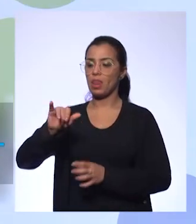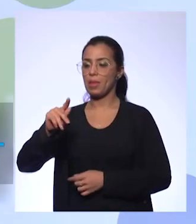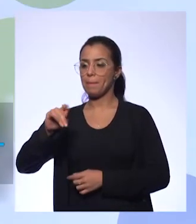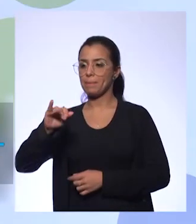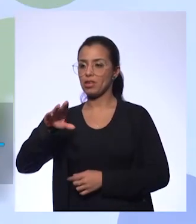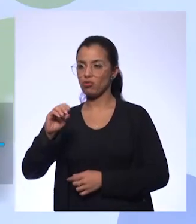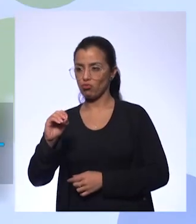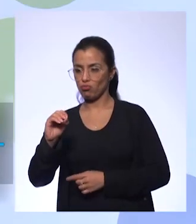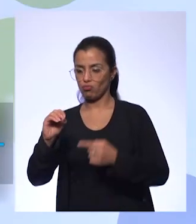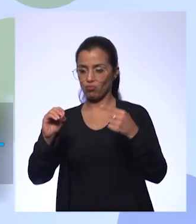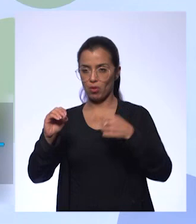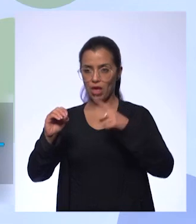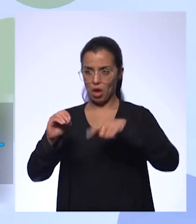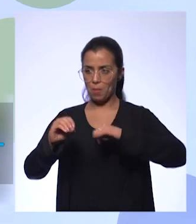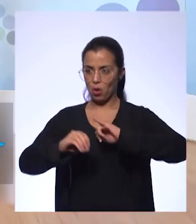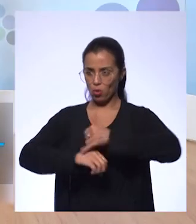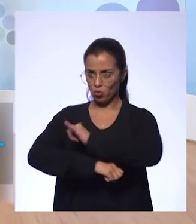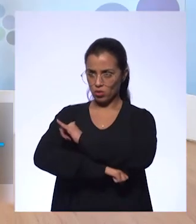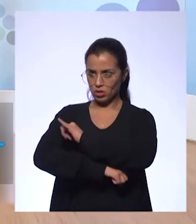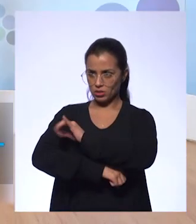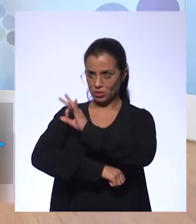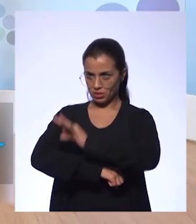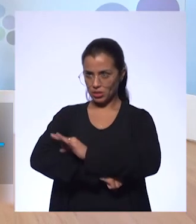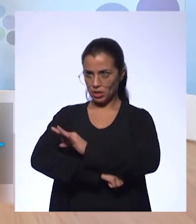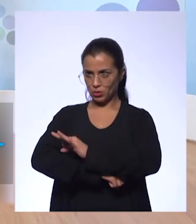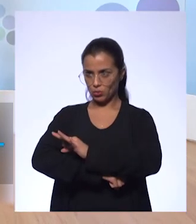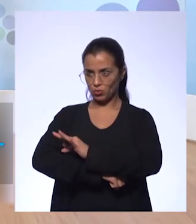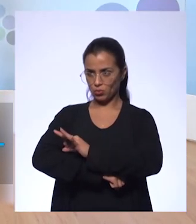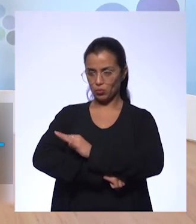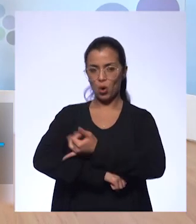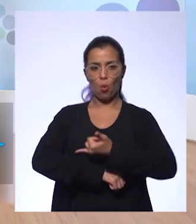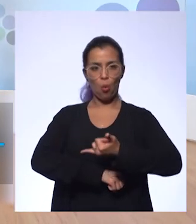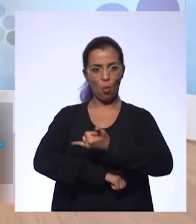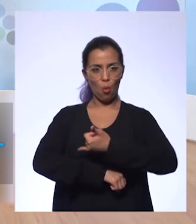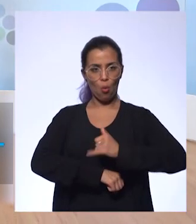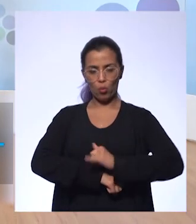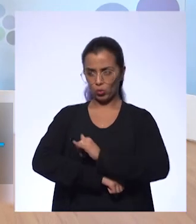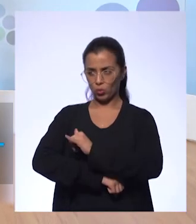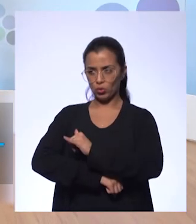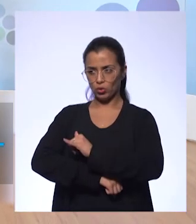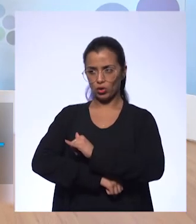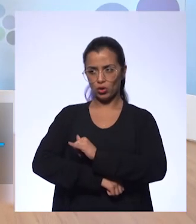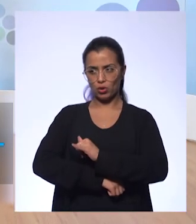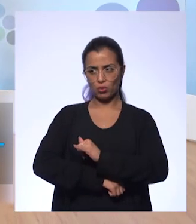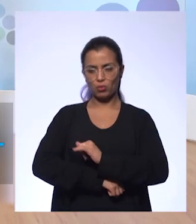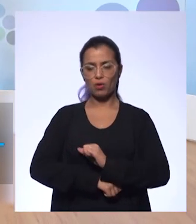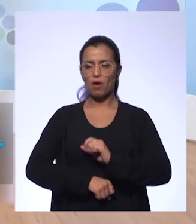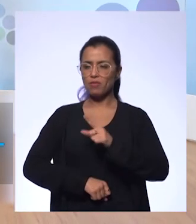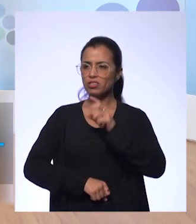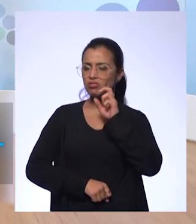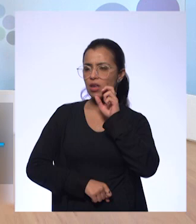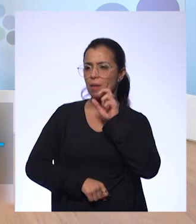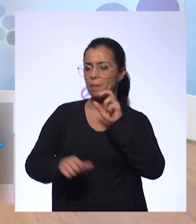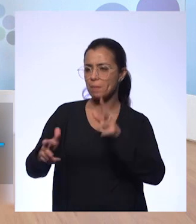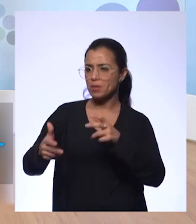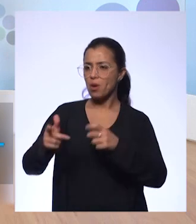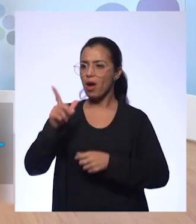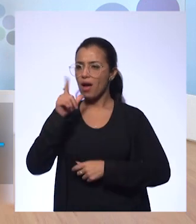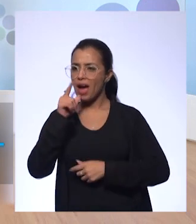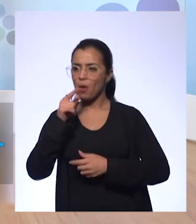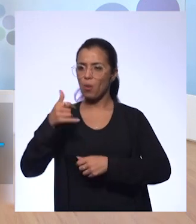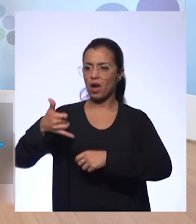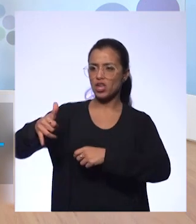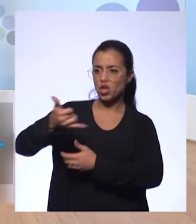Lipídio é uma gordura. O lipídio é uma gordura. Você já viu óleo e água se misturar? Não, ainda não. Não